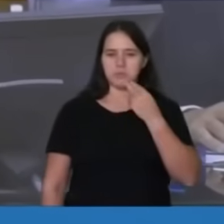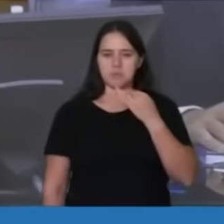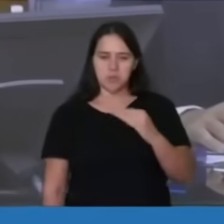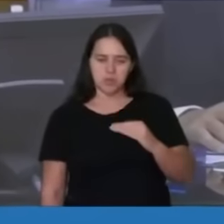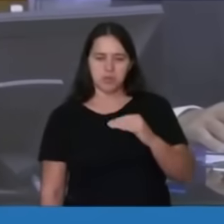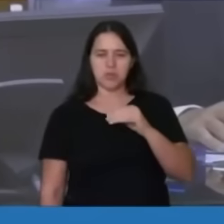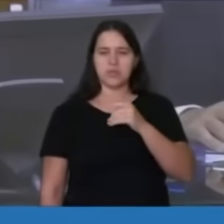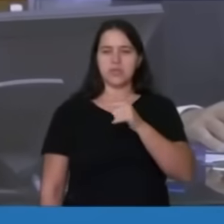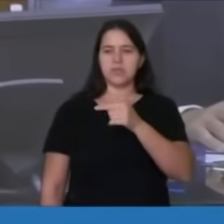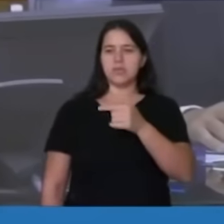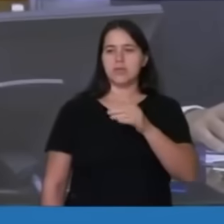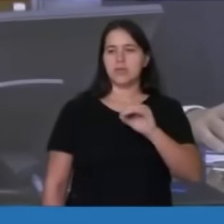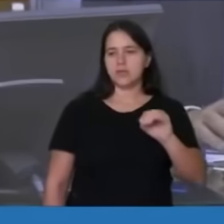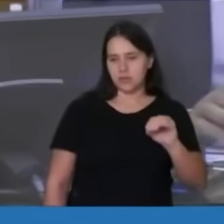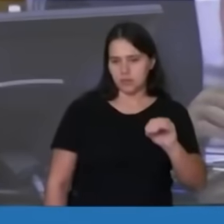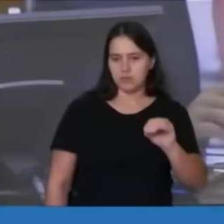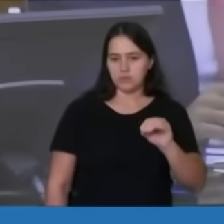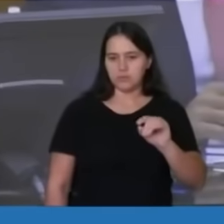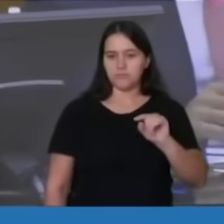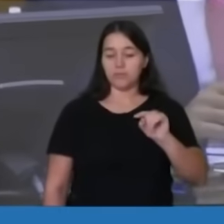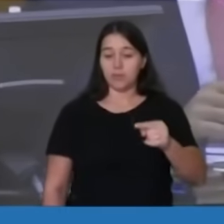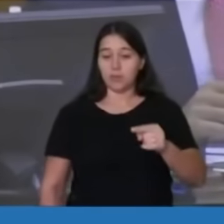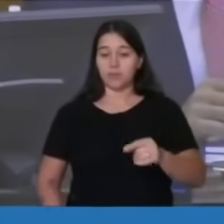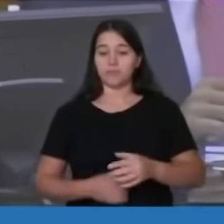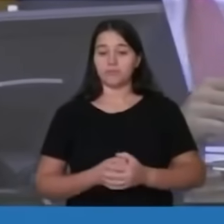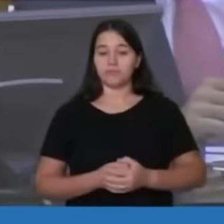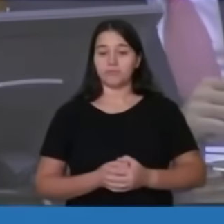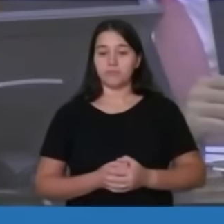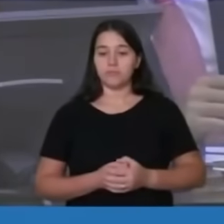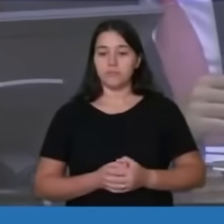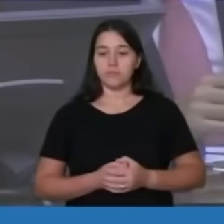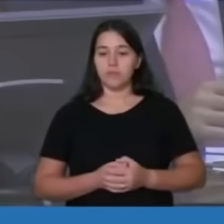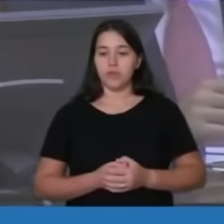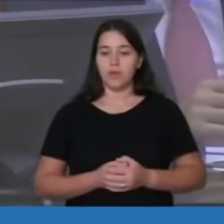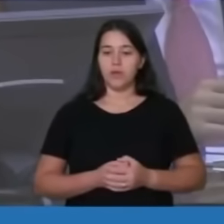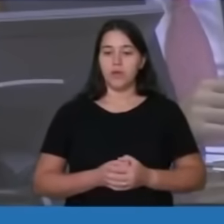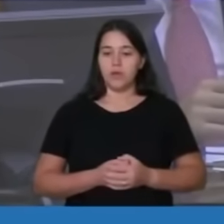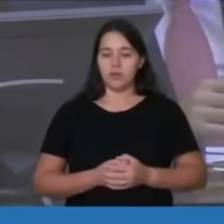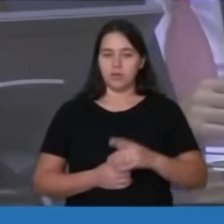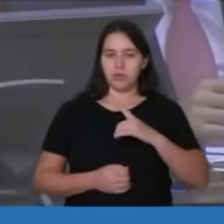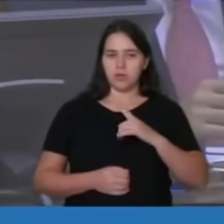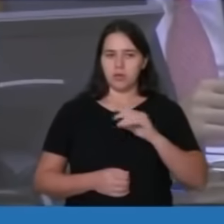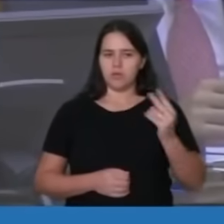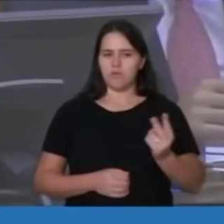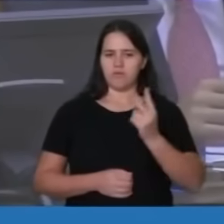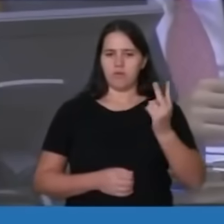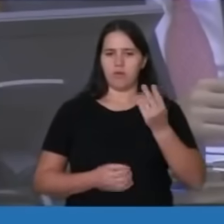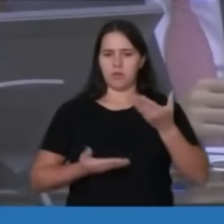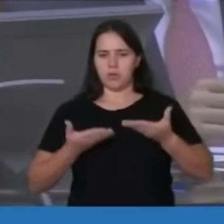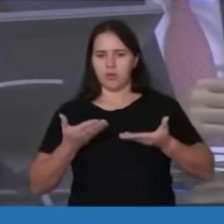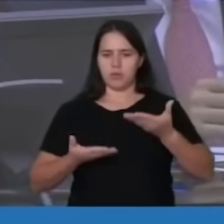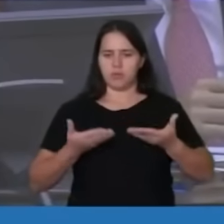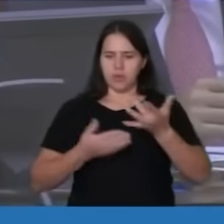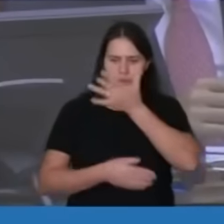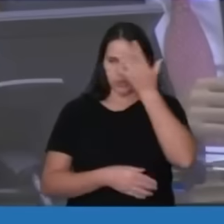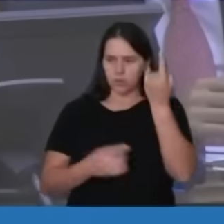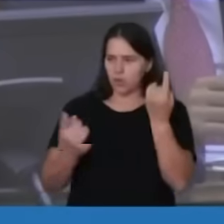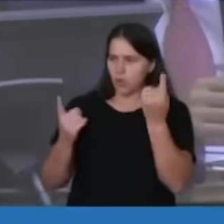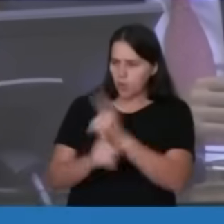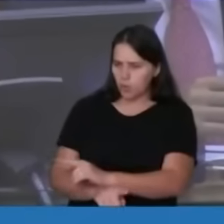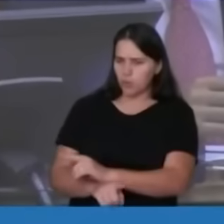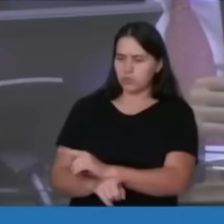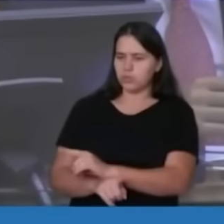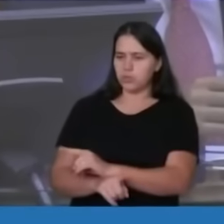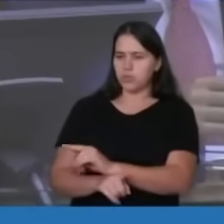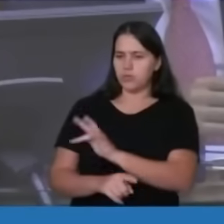milhões de reais, e uma definição desse valor que seria um valor então equilibrado. Evidentemente que quem é contra o fundo, como é o caso do Partido